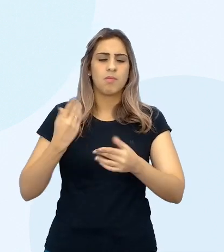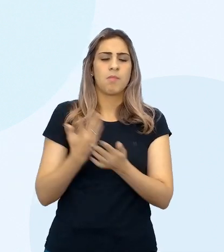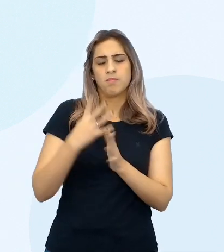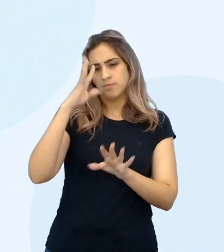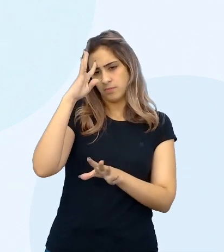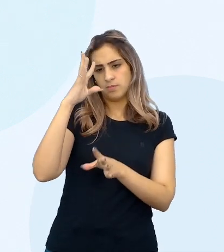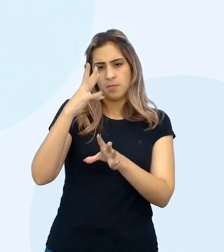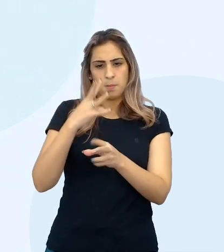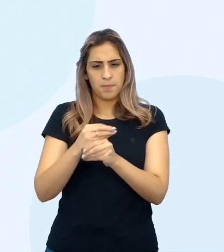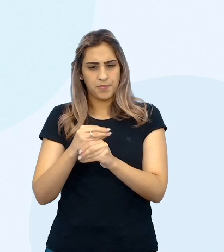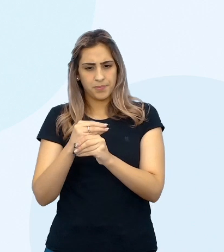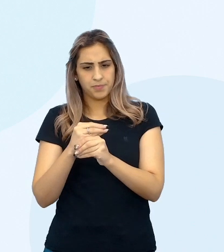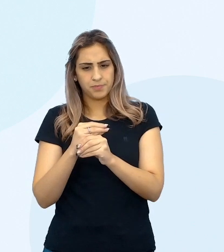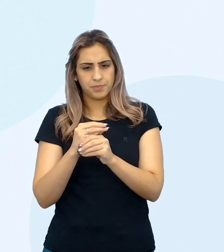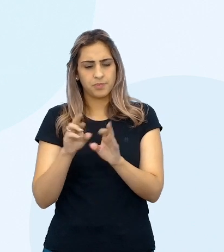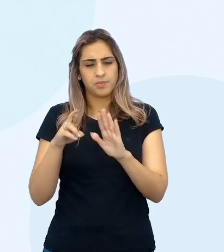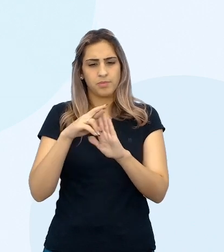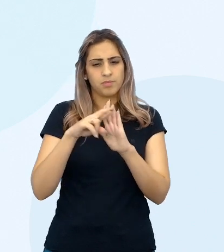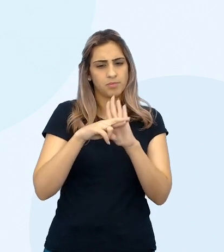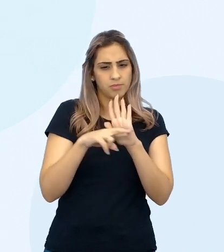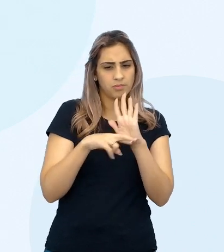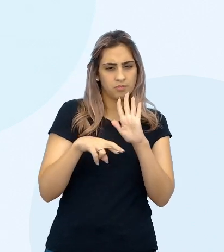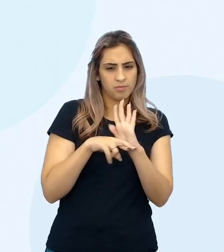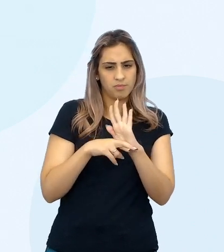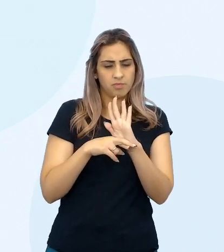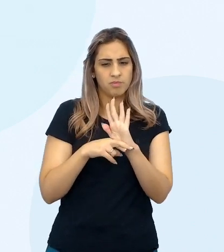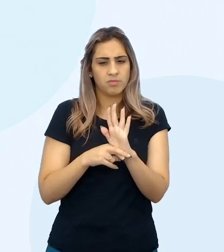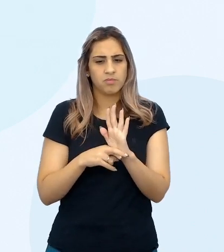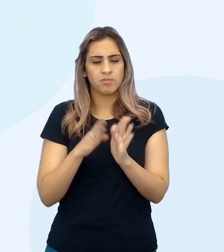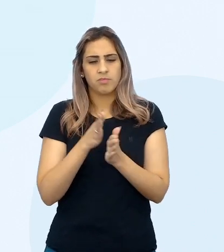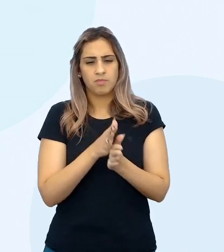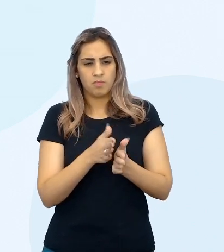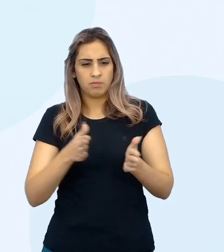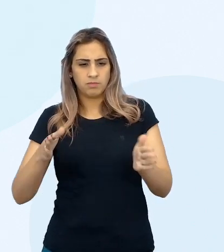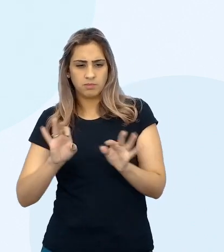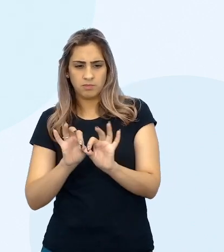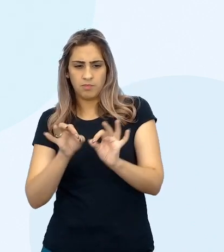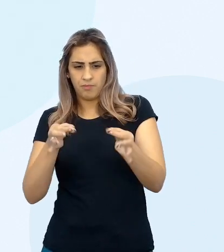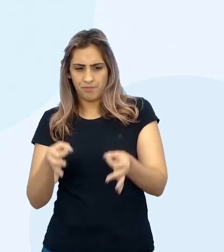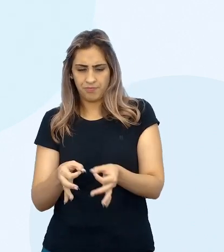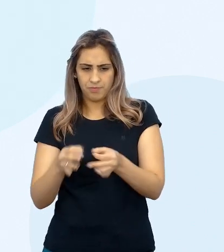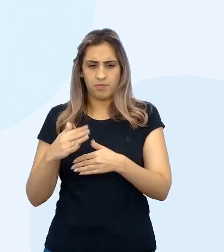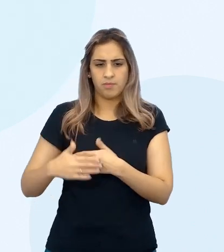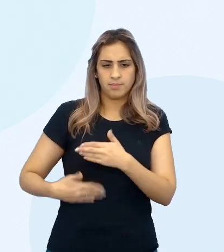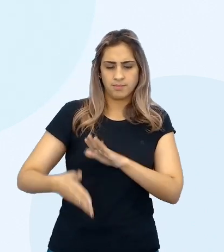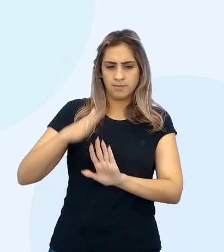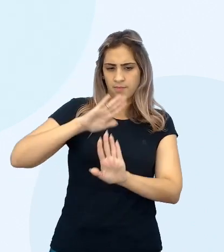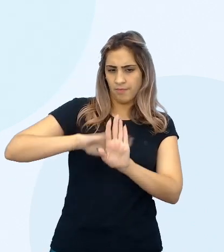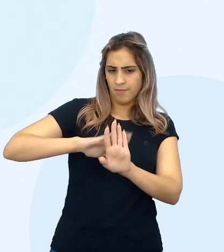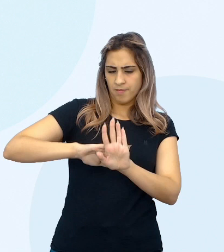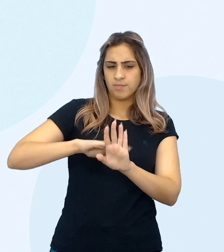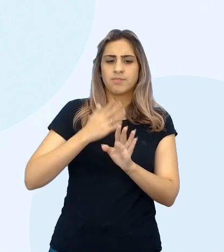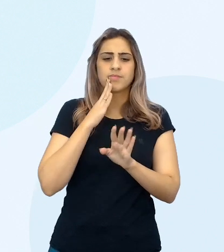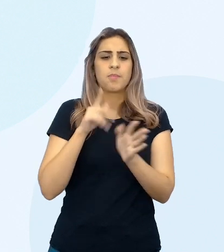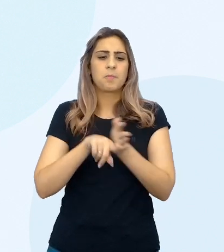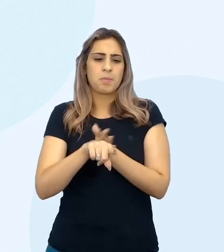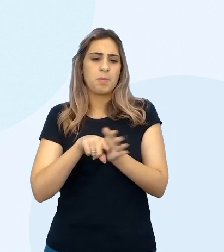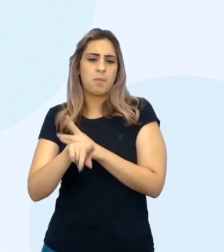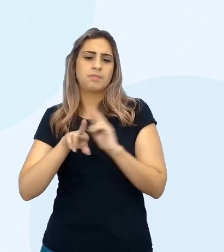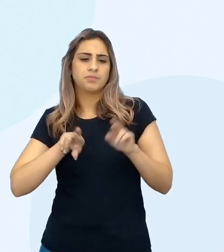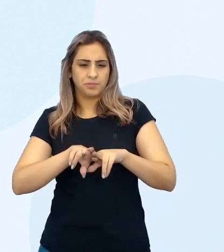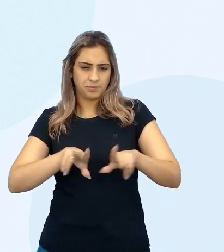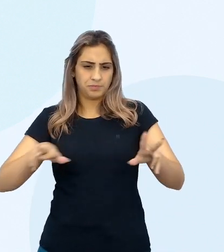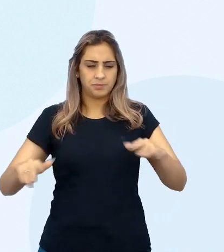é o mesmo, né? A ideia é a mesma, é começar a compreender a regressão linear simples através do quê?